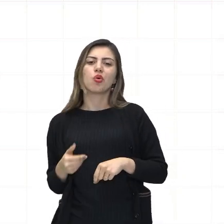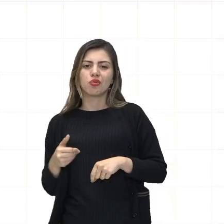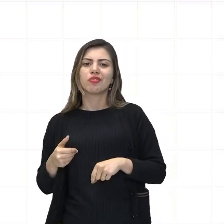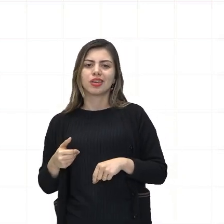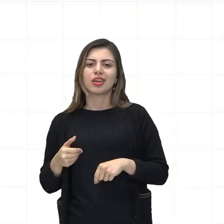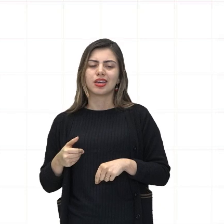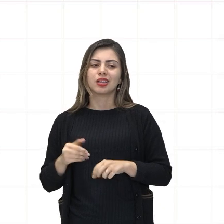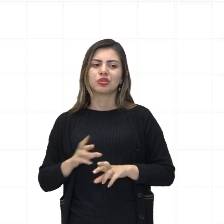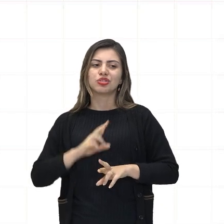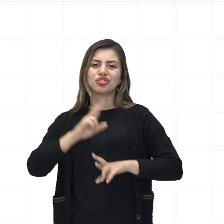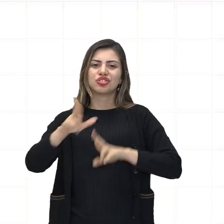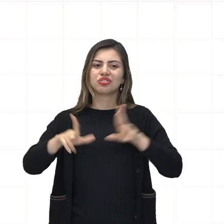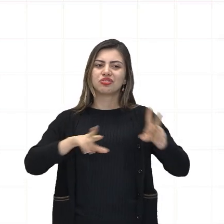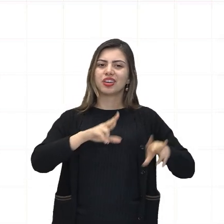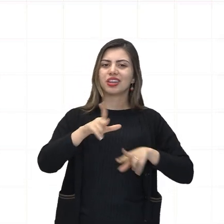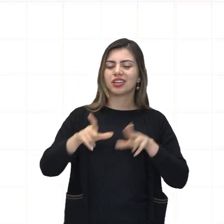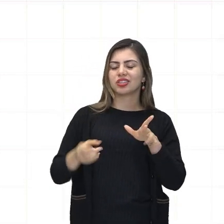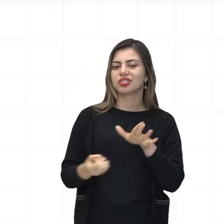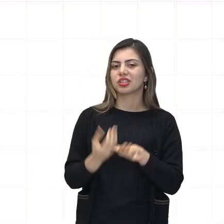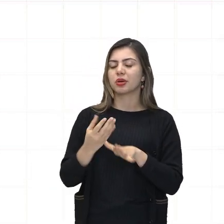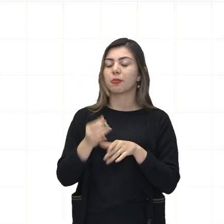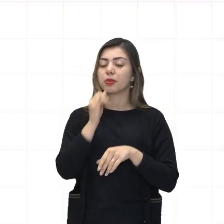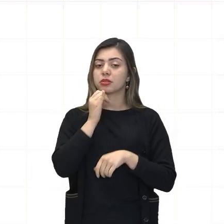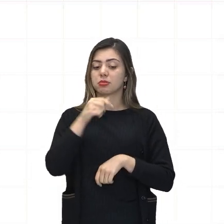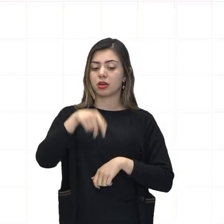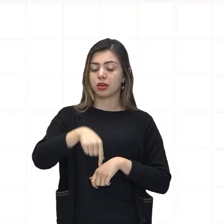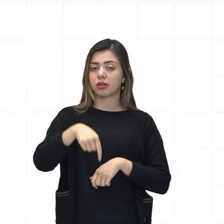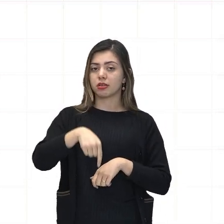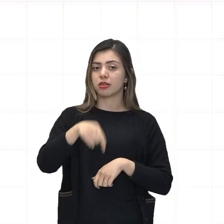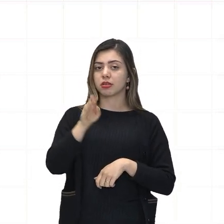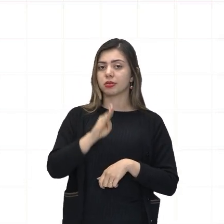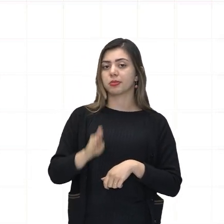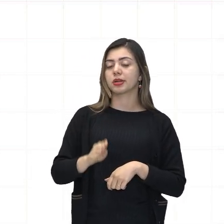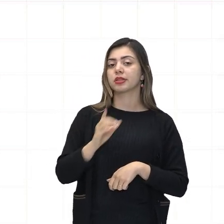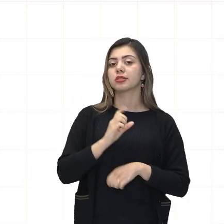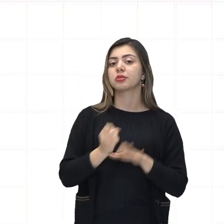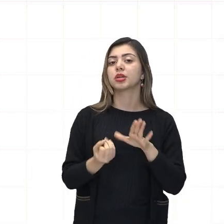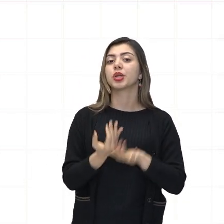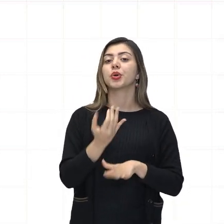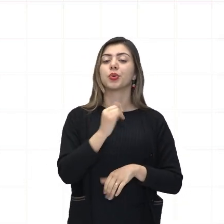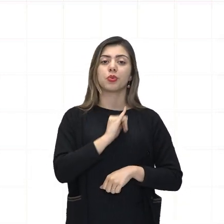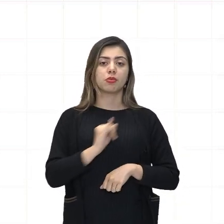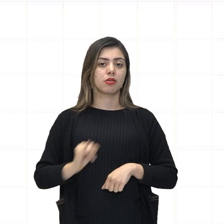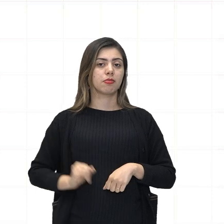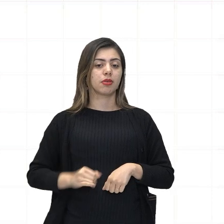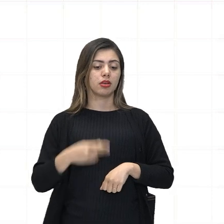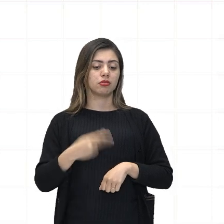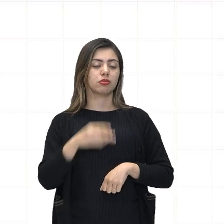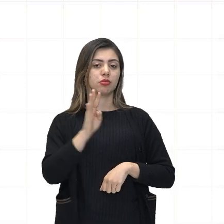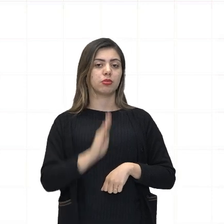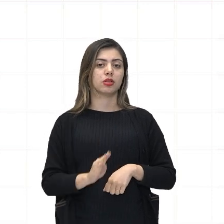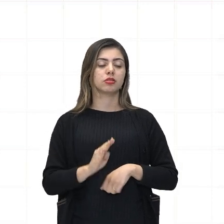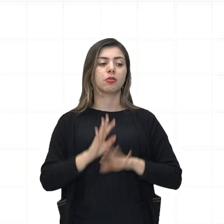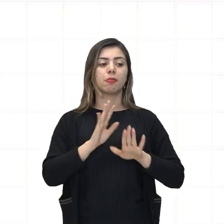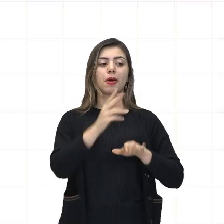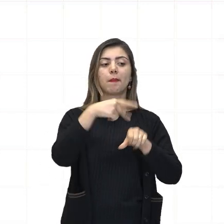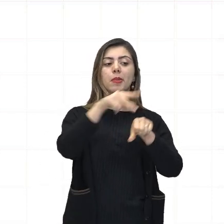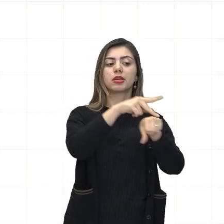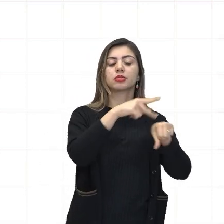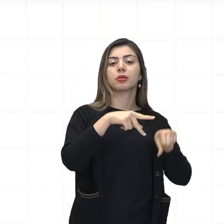dizer, distintos. Se no Brasil existia ali o Império Brasileiro, nos demais